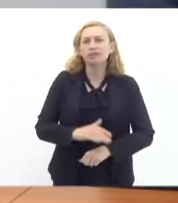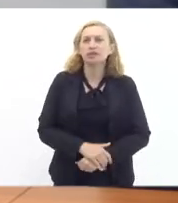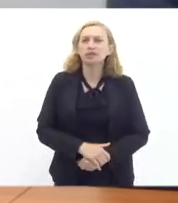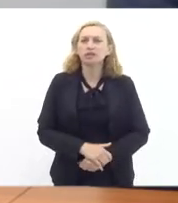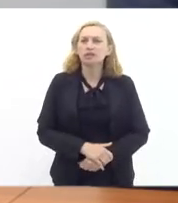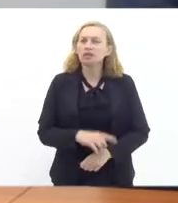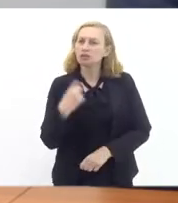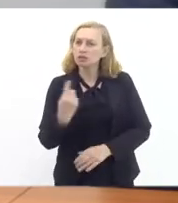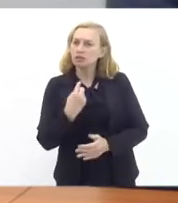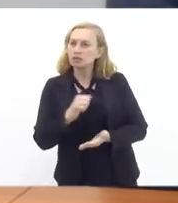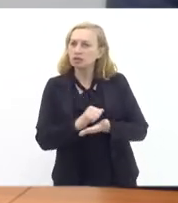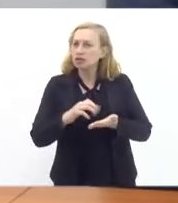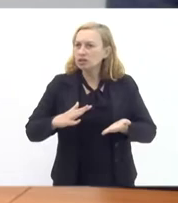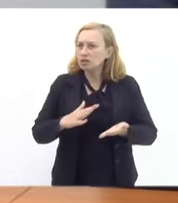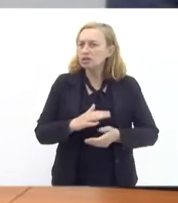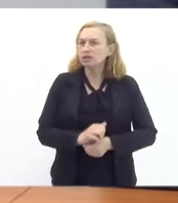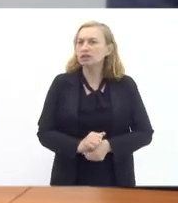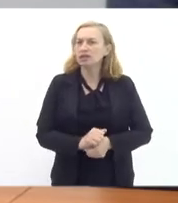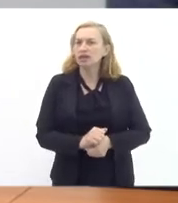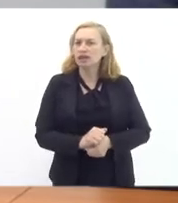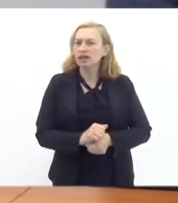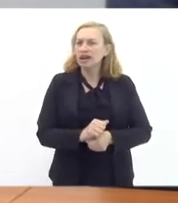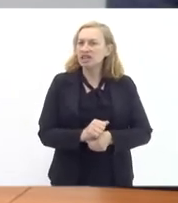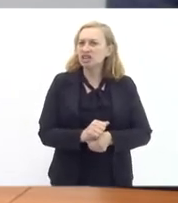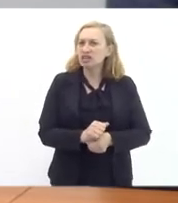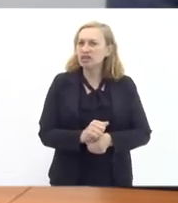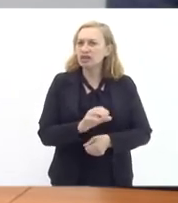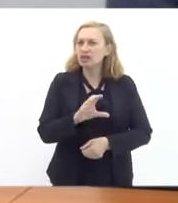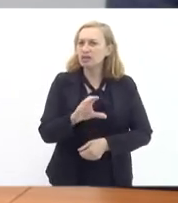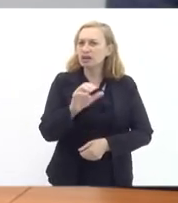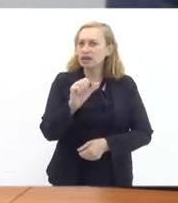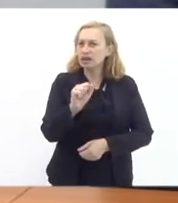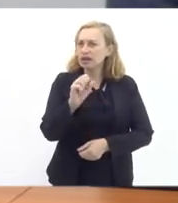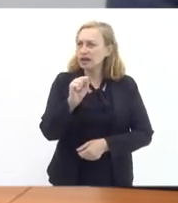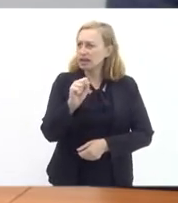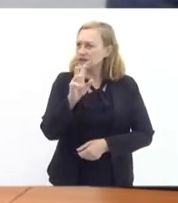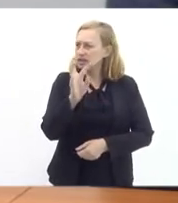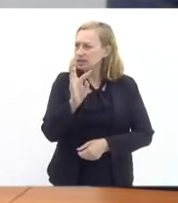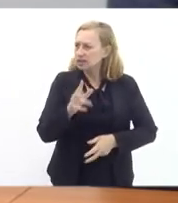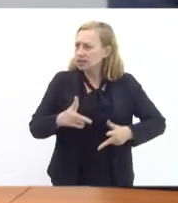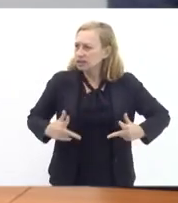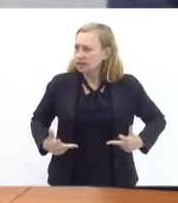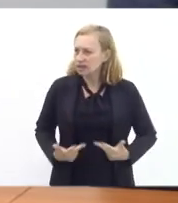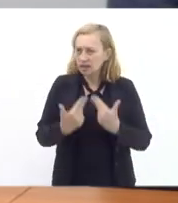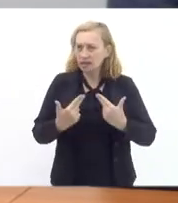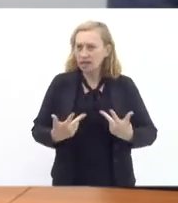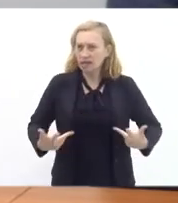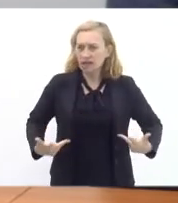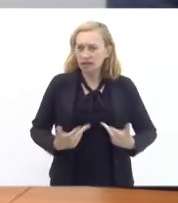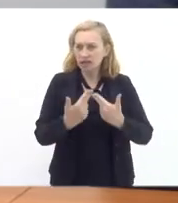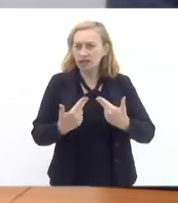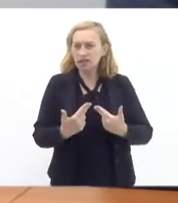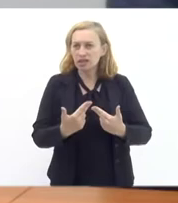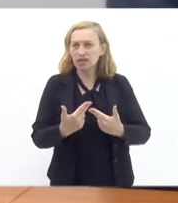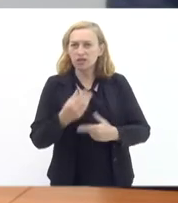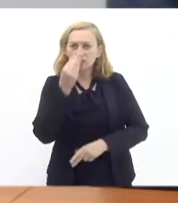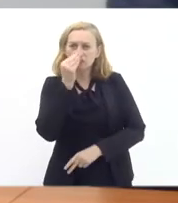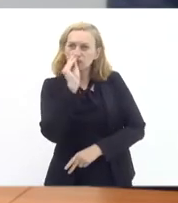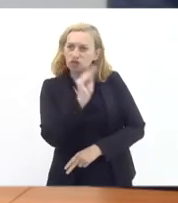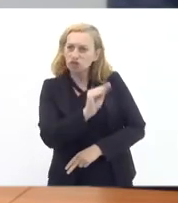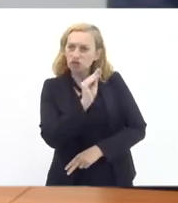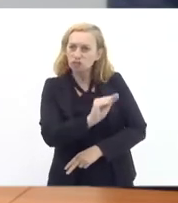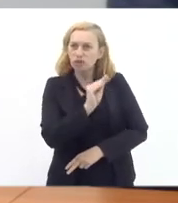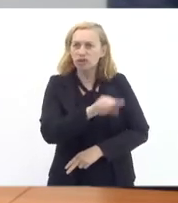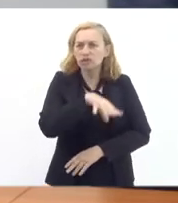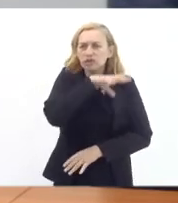nossas atividades de castração, de esterilização, de fiscalização contra os maus-tratos, não